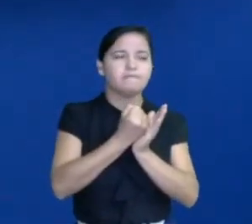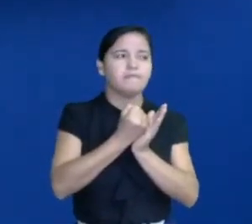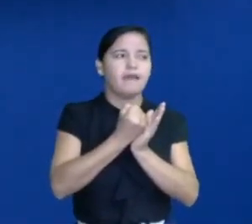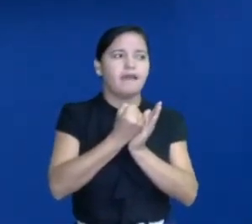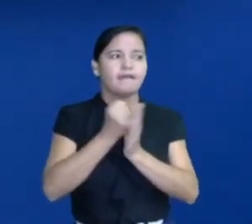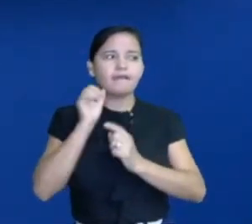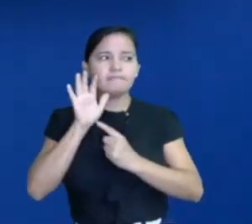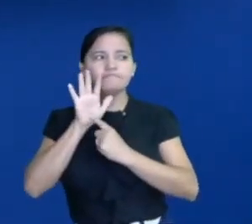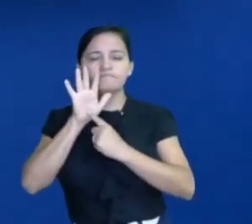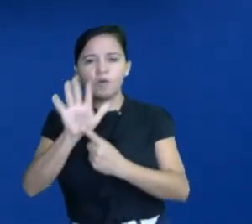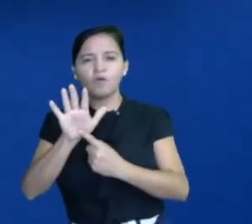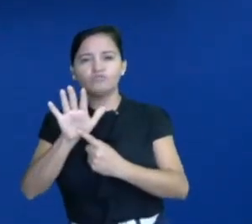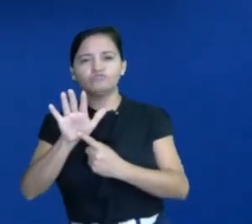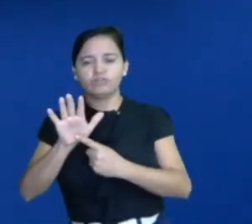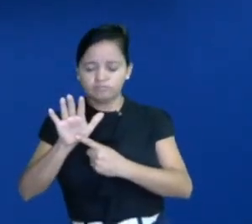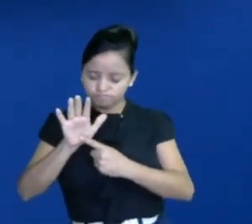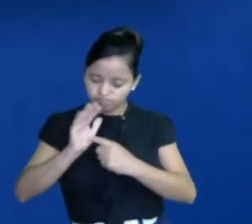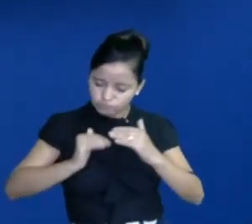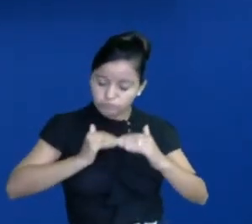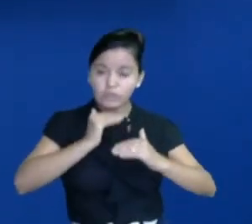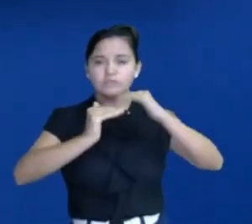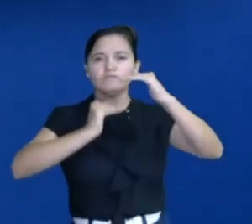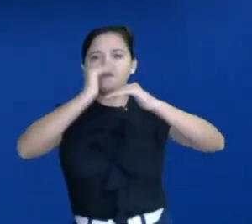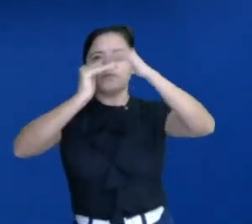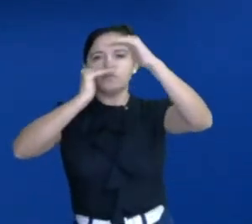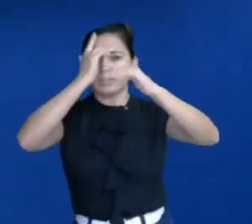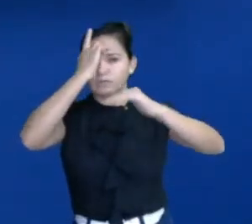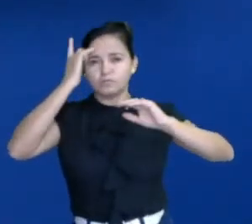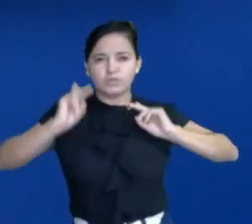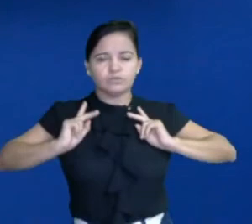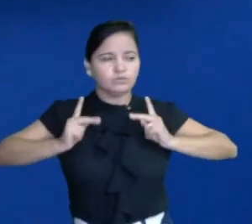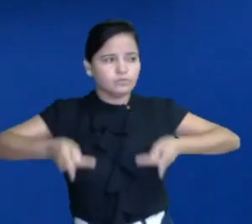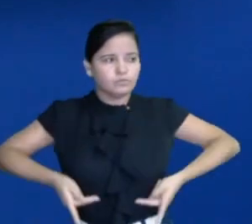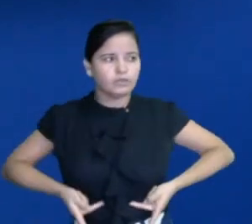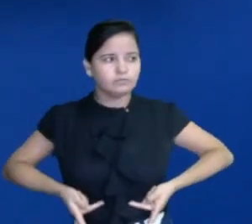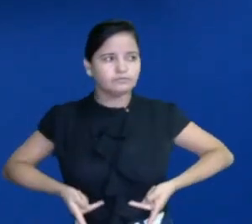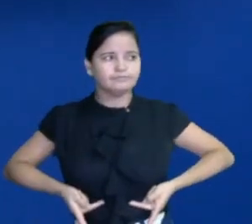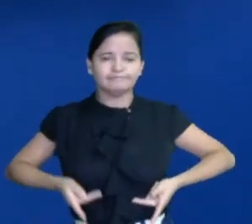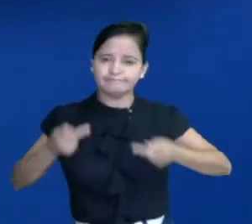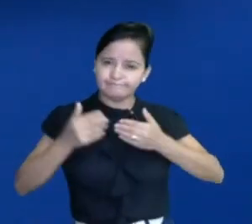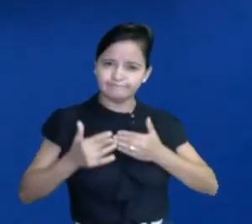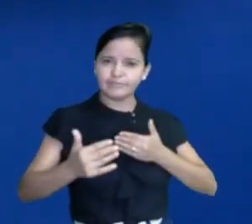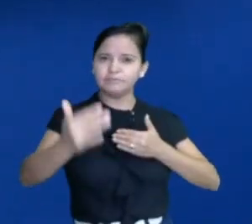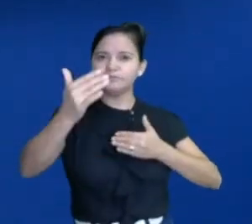ou ela apresenta o desenvolvimento do homem ao longo do tempo.